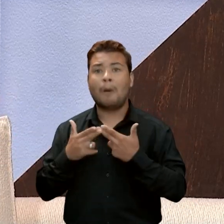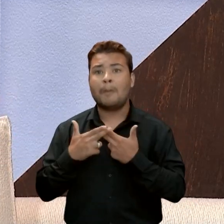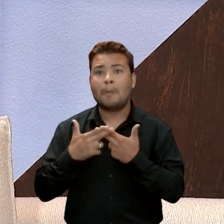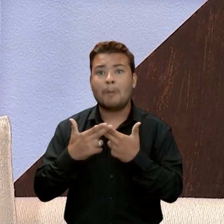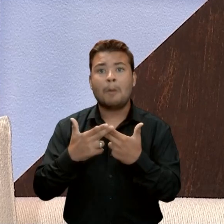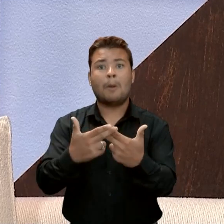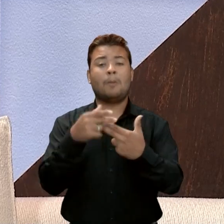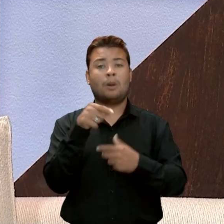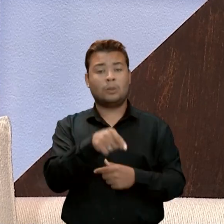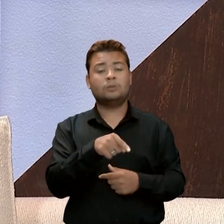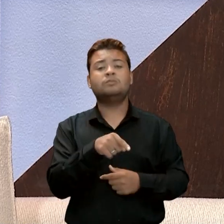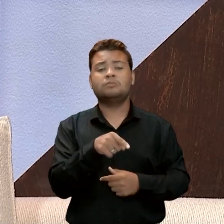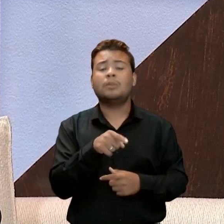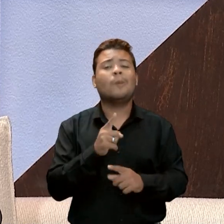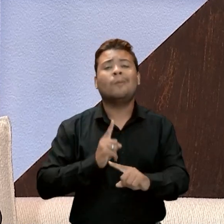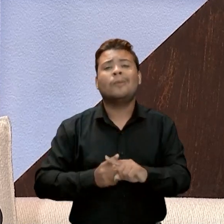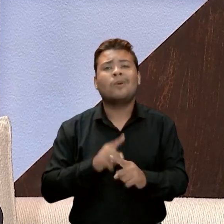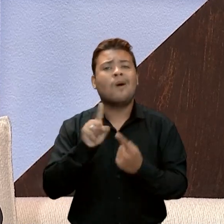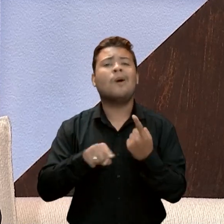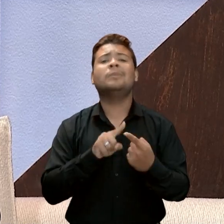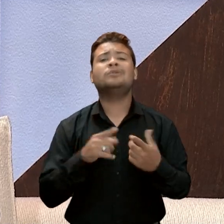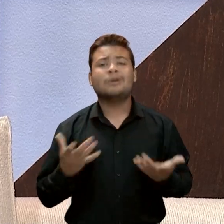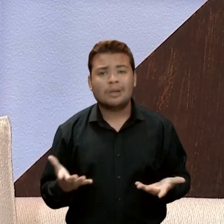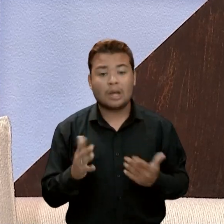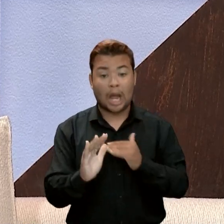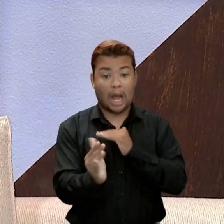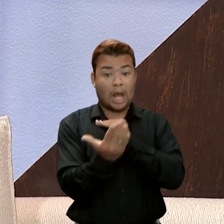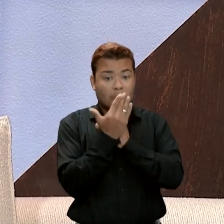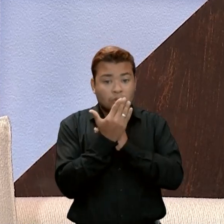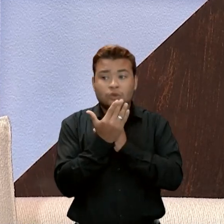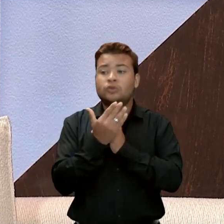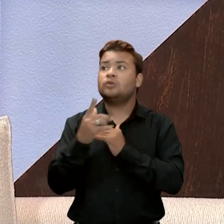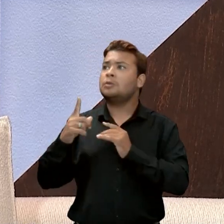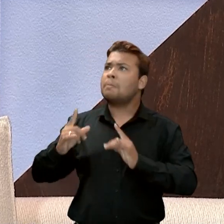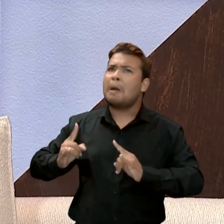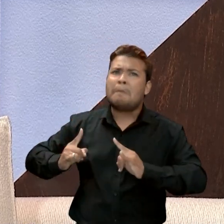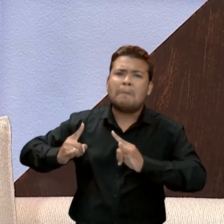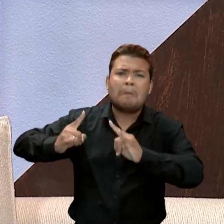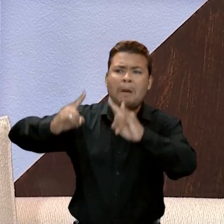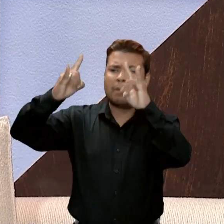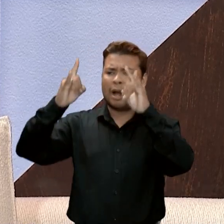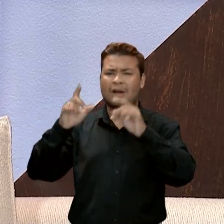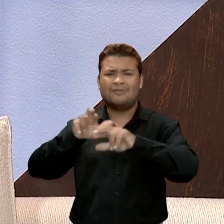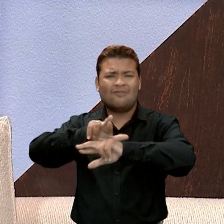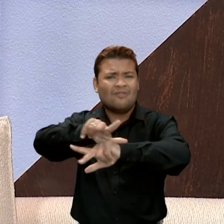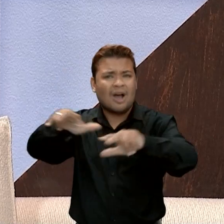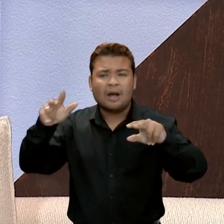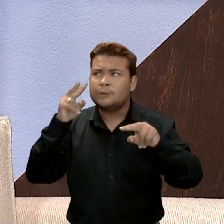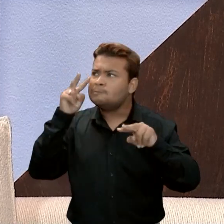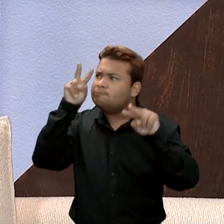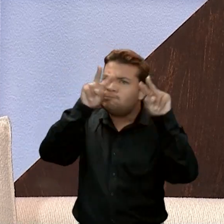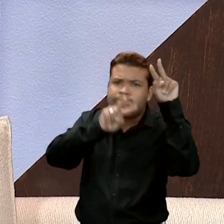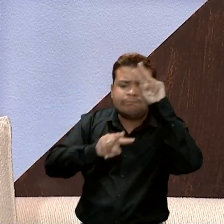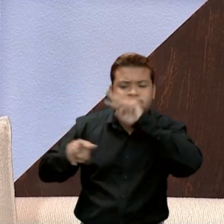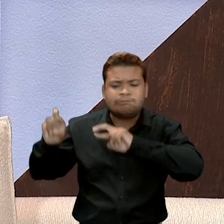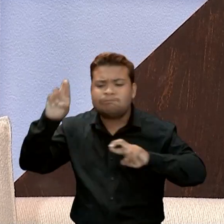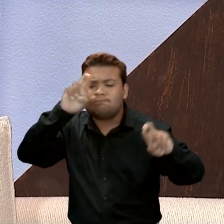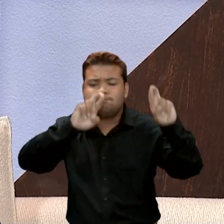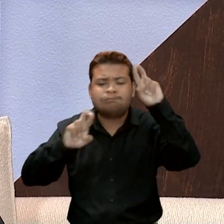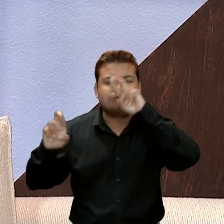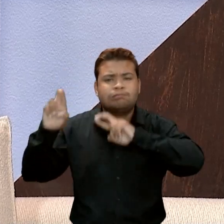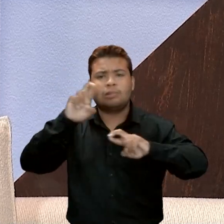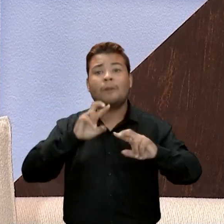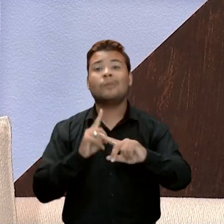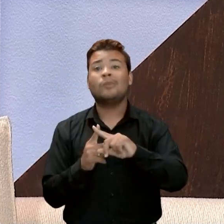equipamentos para nos auxiliar nas inspeções de grandes obras de infraestrutura, né? Porque a manutenção é uma coisa muito